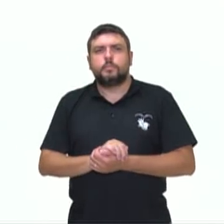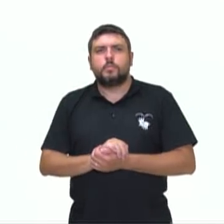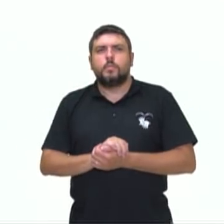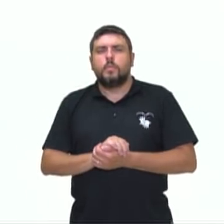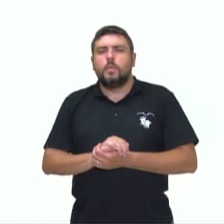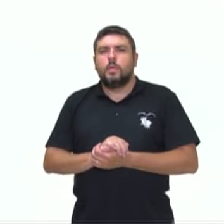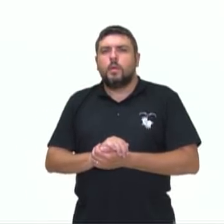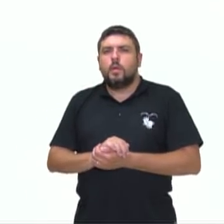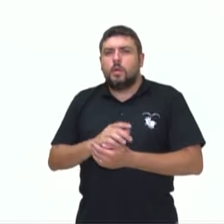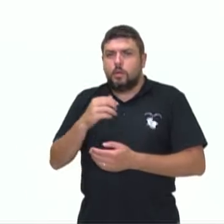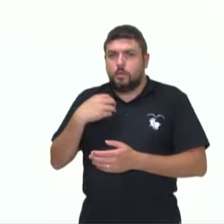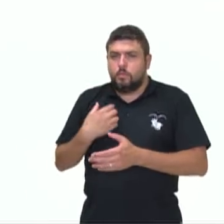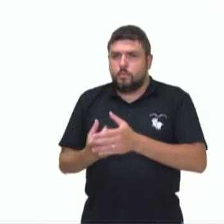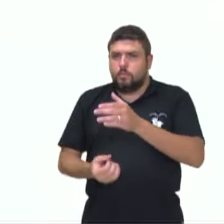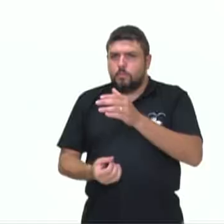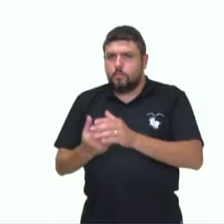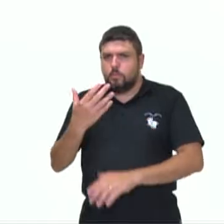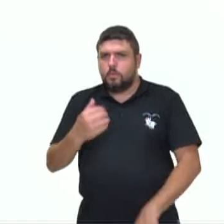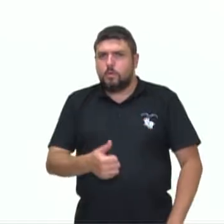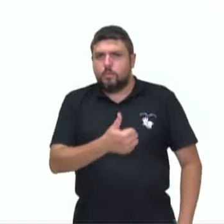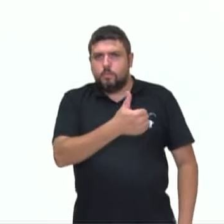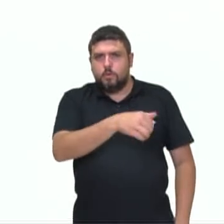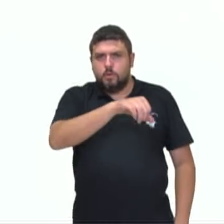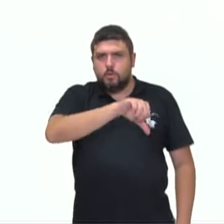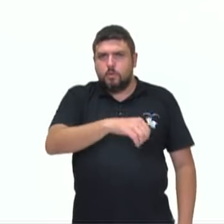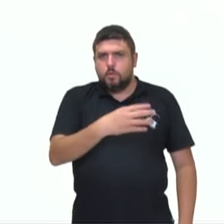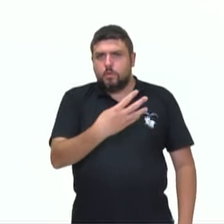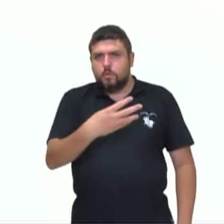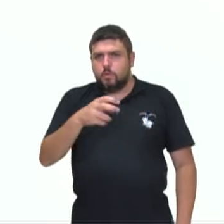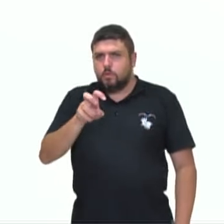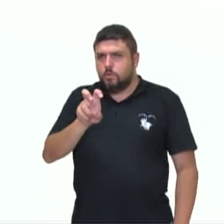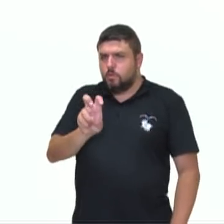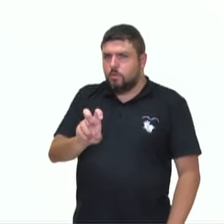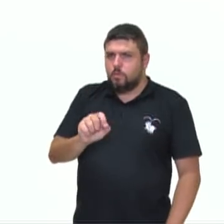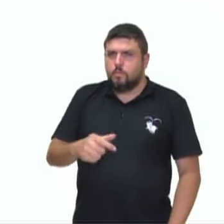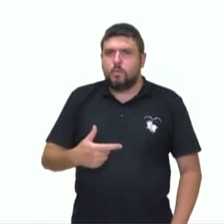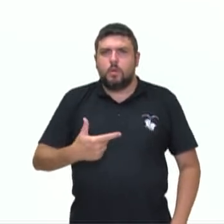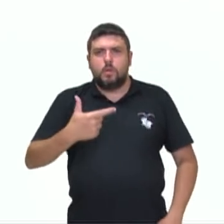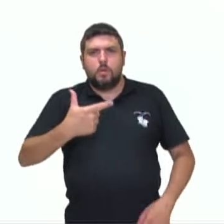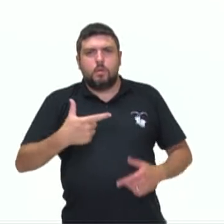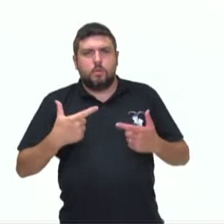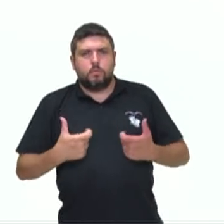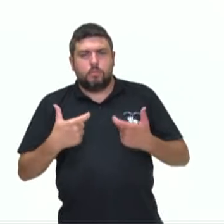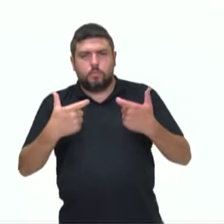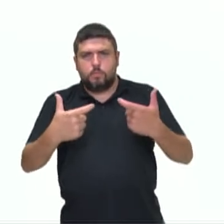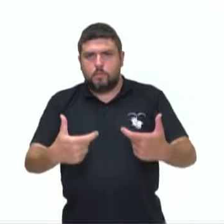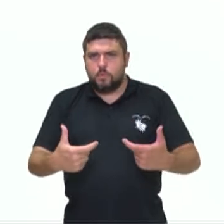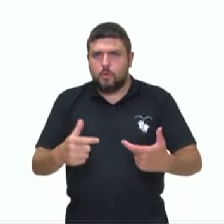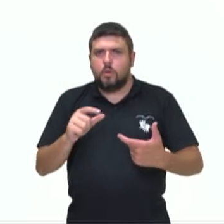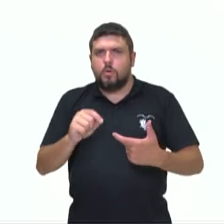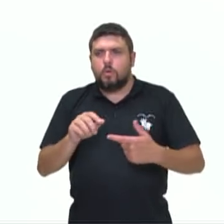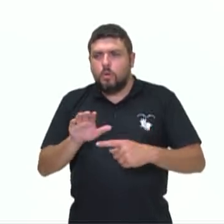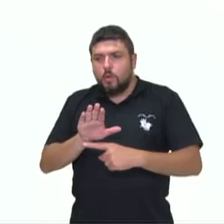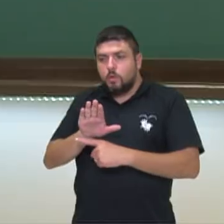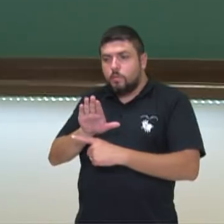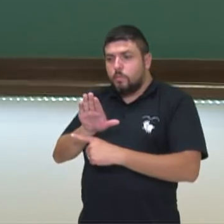em 1945, após a Segunda Grande Guerra Mundial, para ajudar no desenvolvimento desses